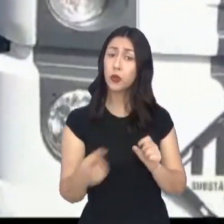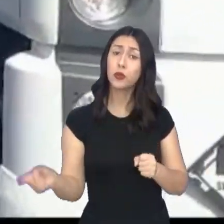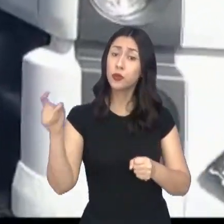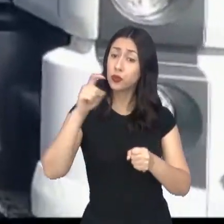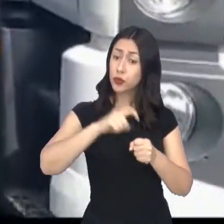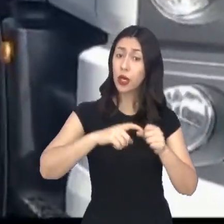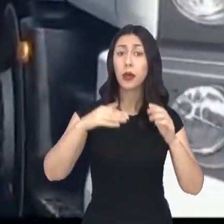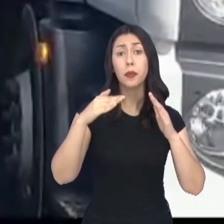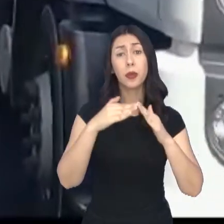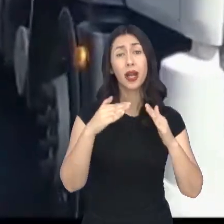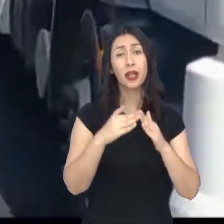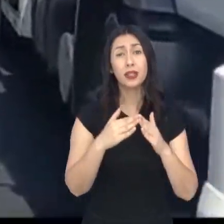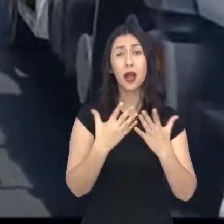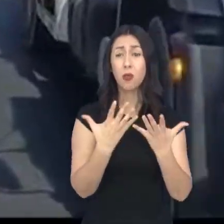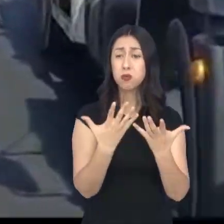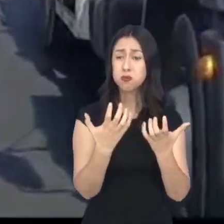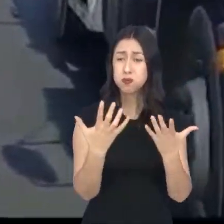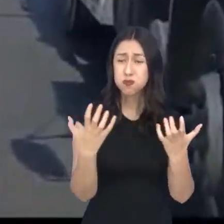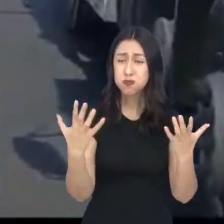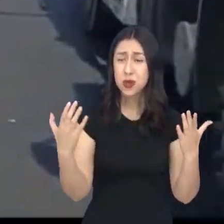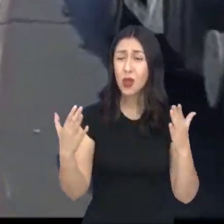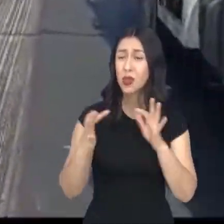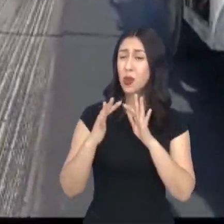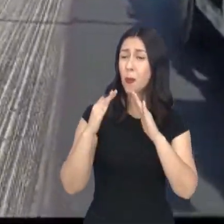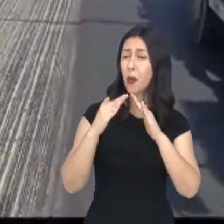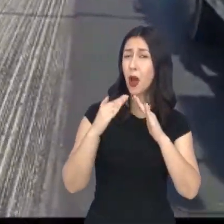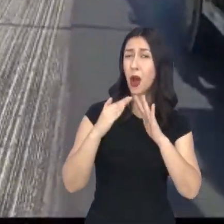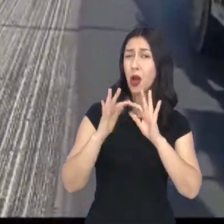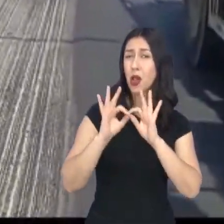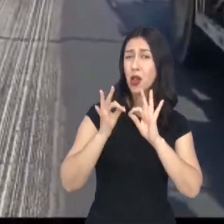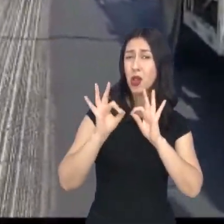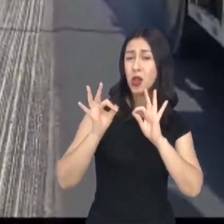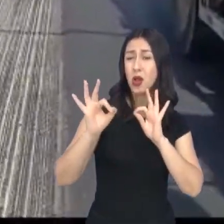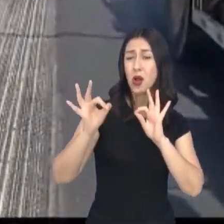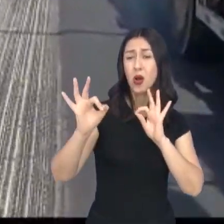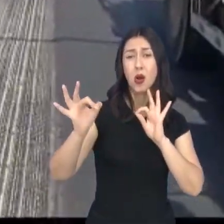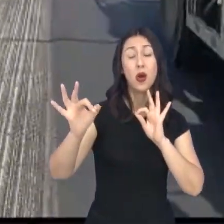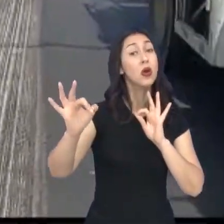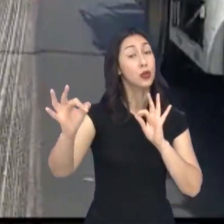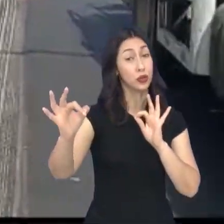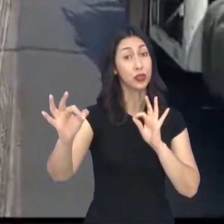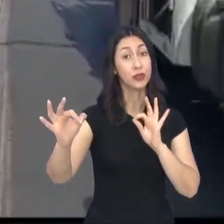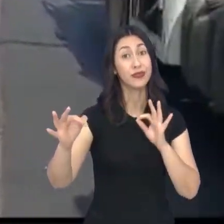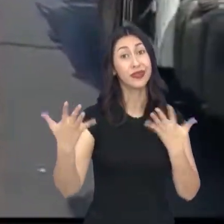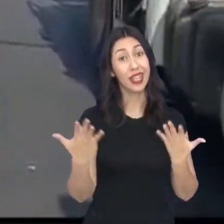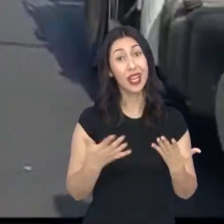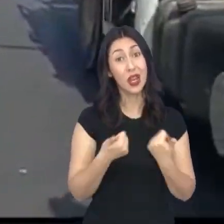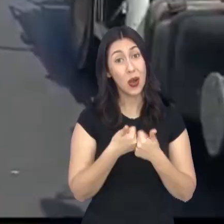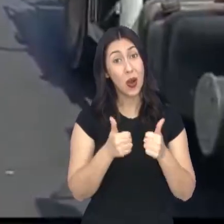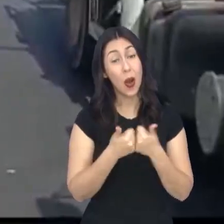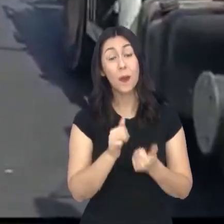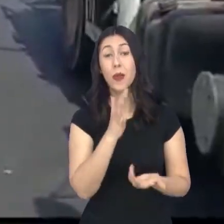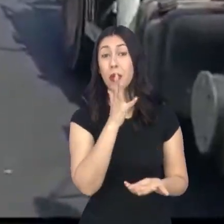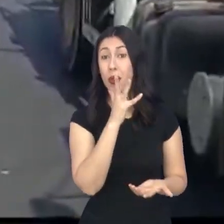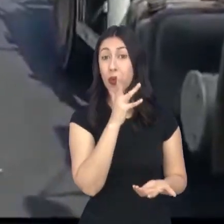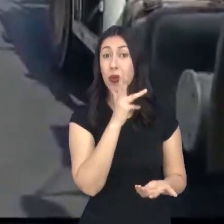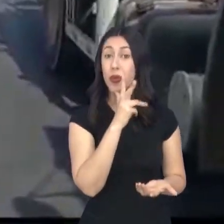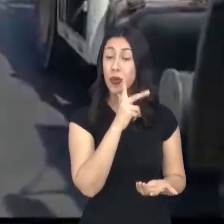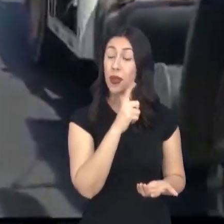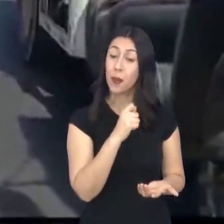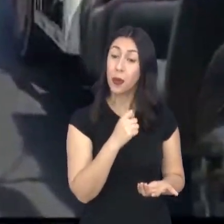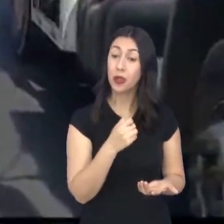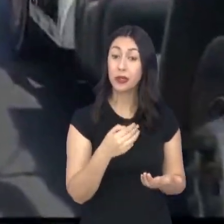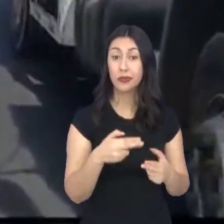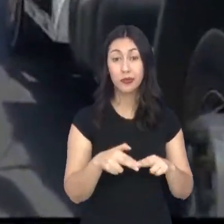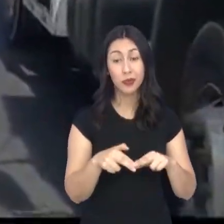casas. Muitos deles moram longe, afastados. Os ônibus demoram a passar. E está ocorrendo aqui um